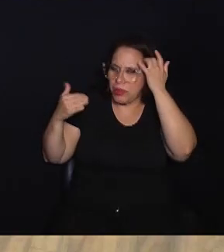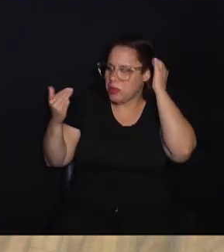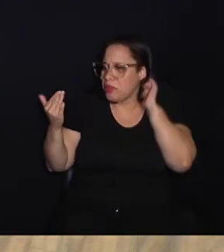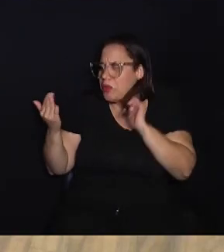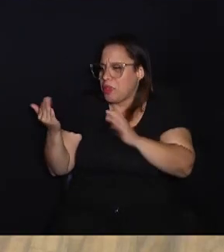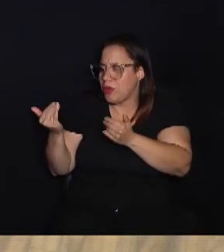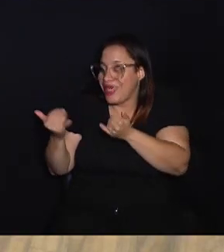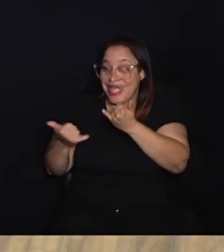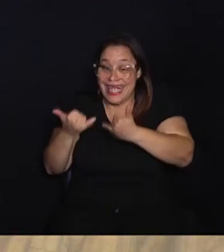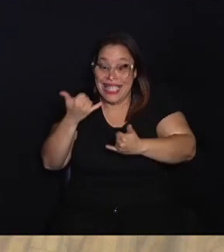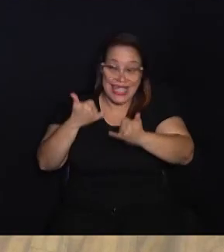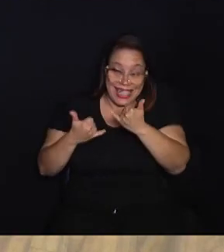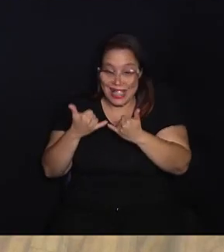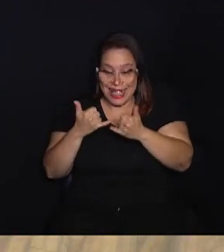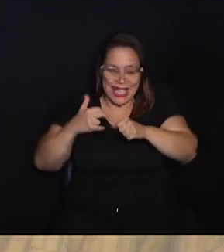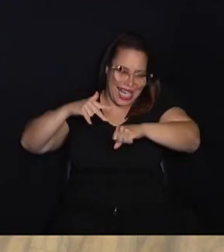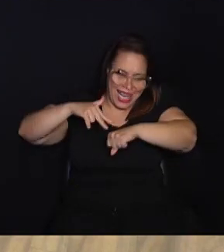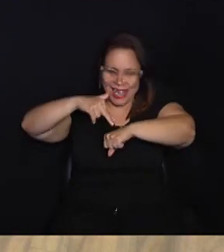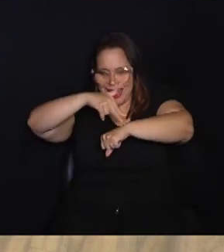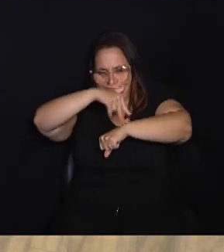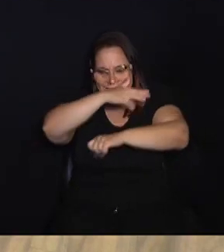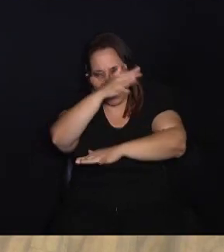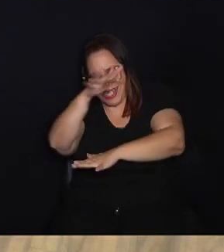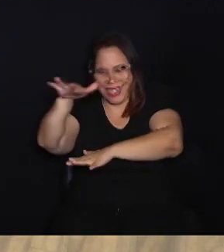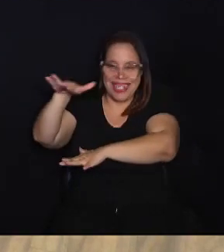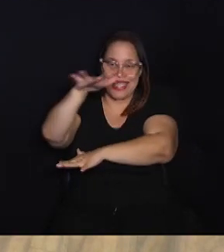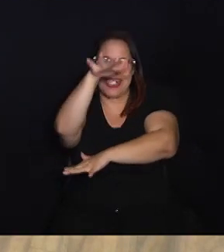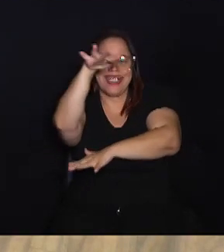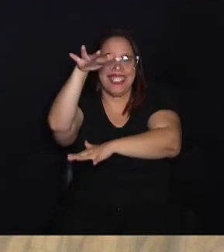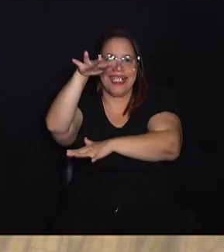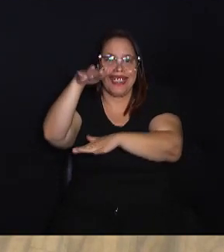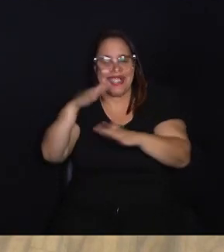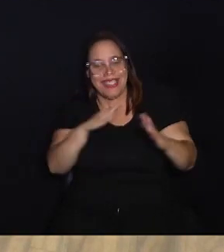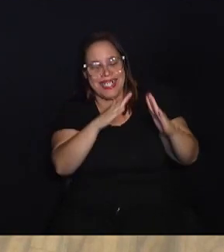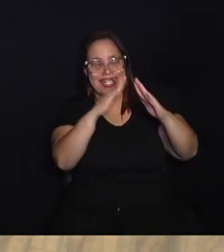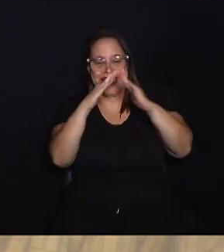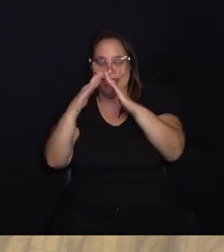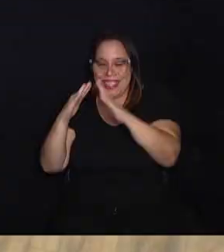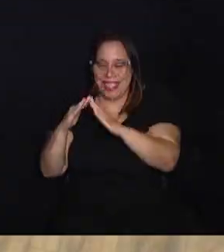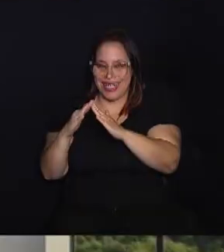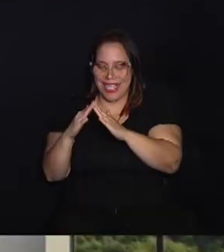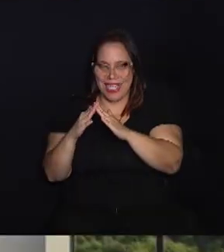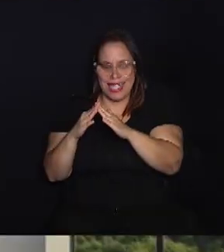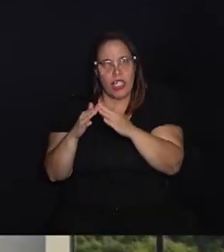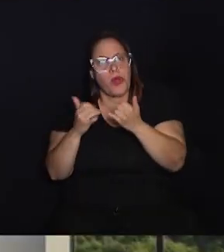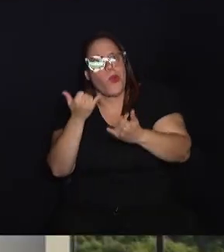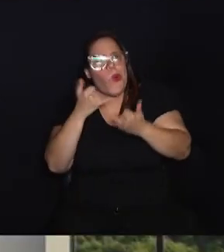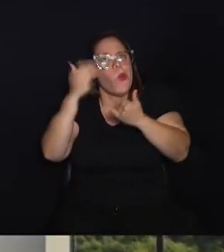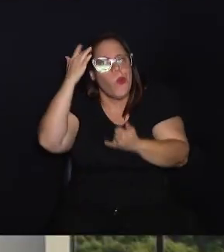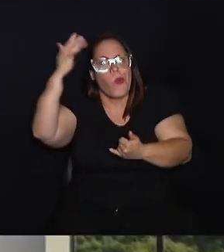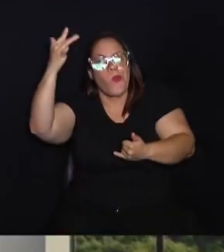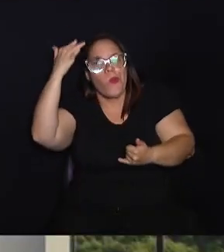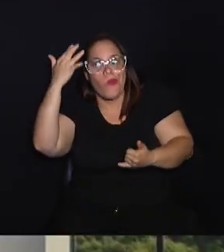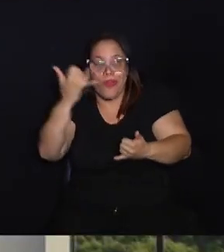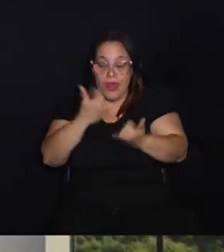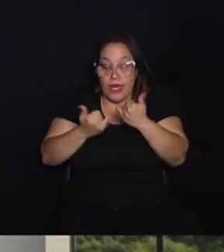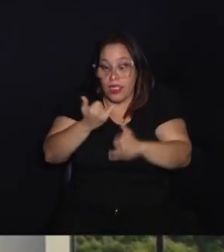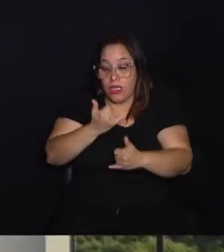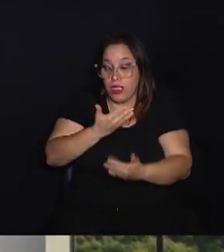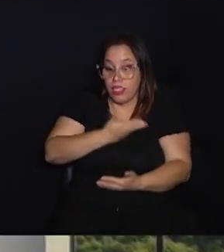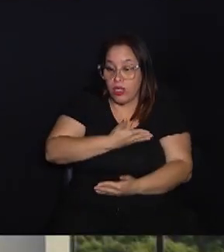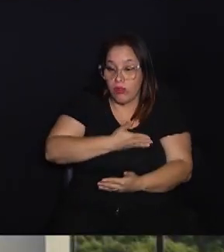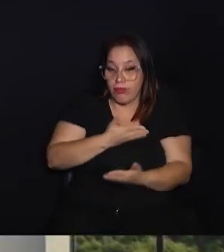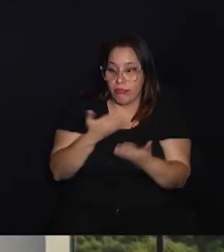se divertiam correndo em praça, em casa, inventavam brincadeiras entre amigos e